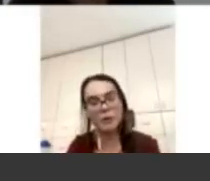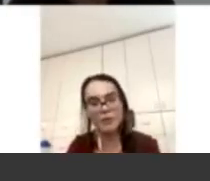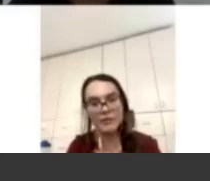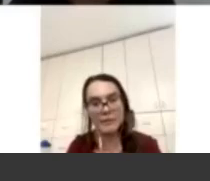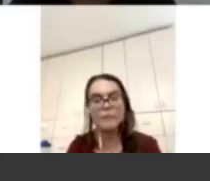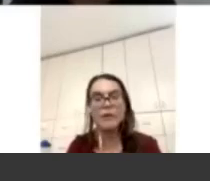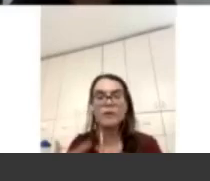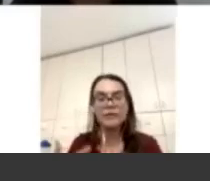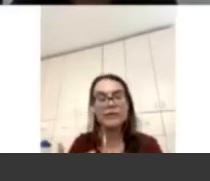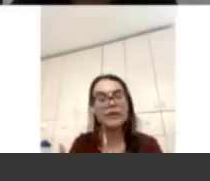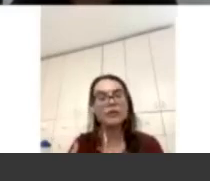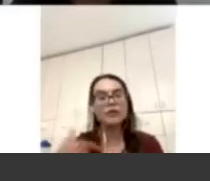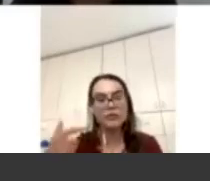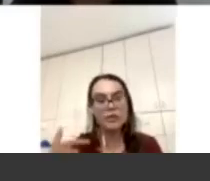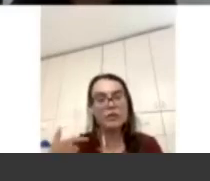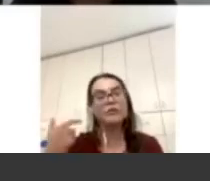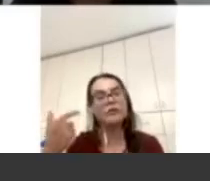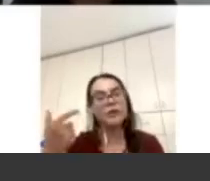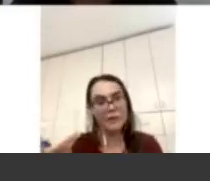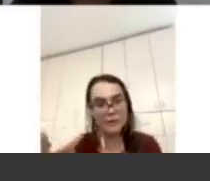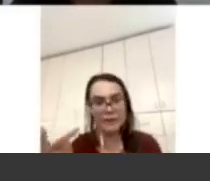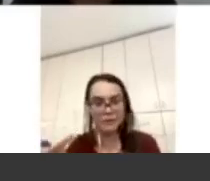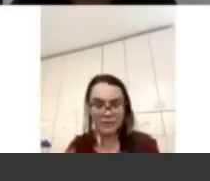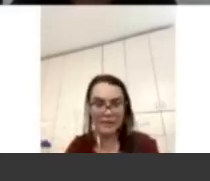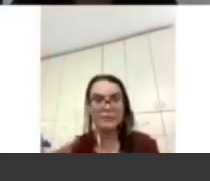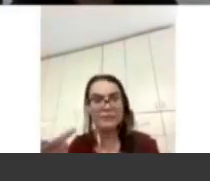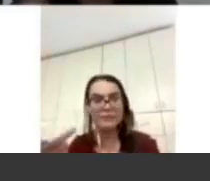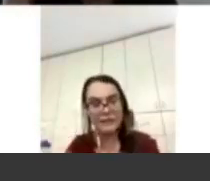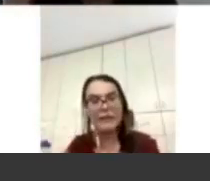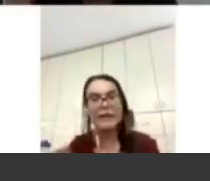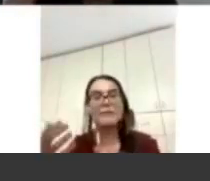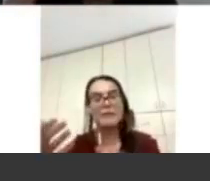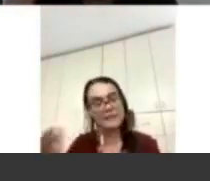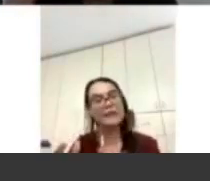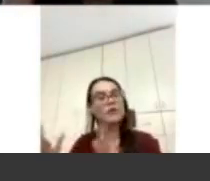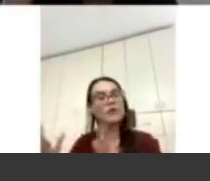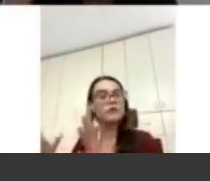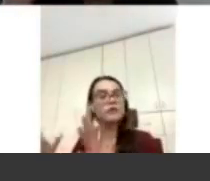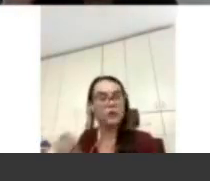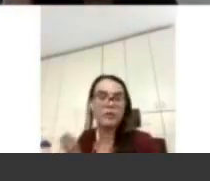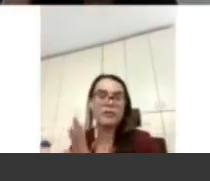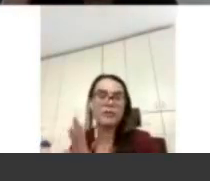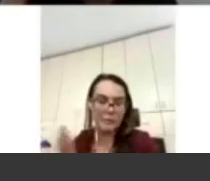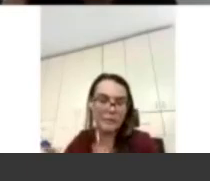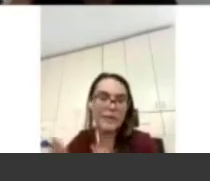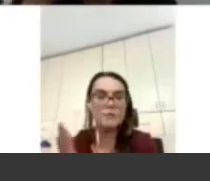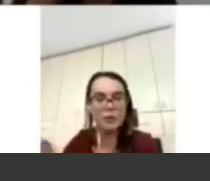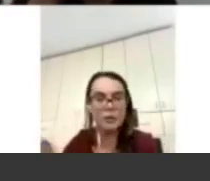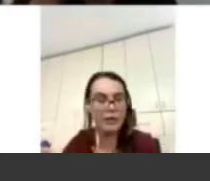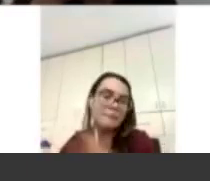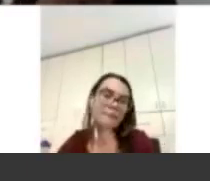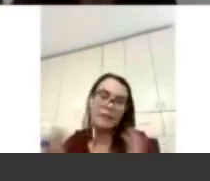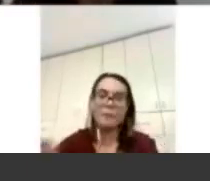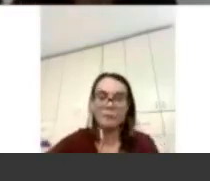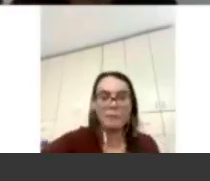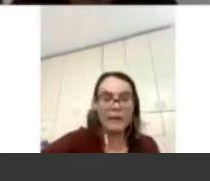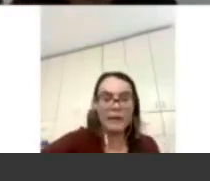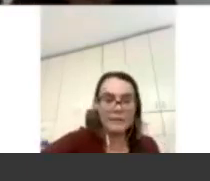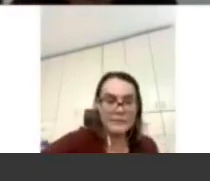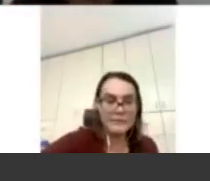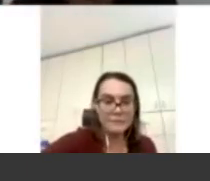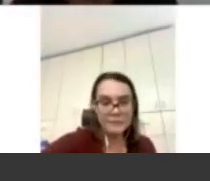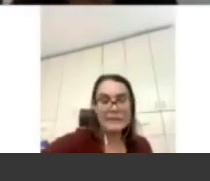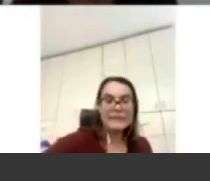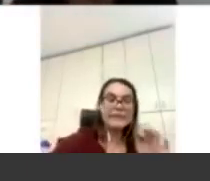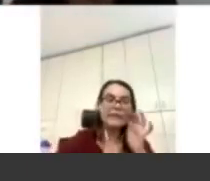que o enfermeiro pode fazer, considerando que tudo aquilo que o enfermeiro está autorizado a fazer é baseado nos protocolos respaldados pelo Corém e não pelo